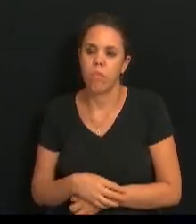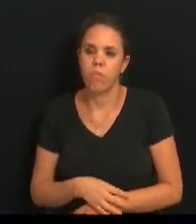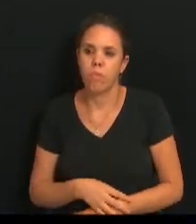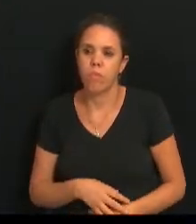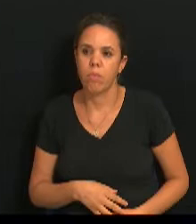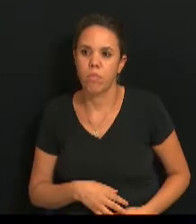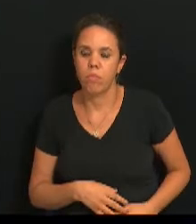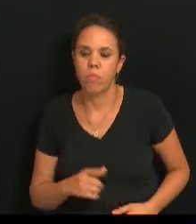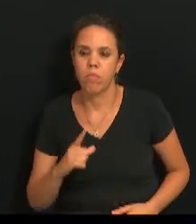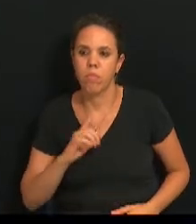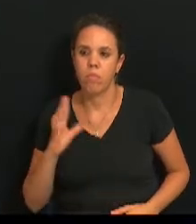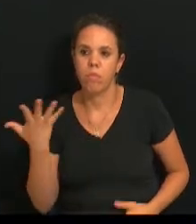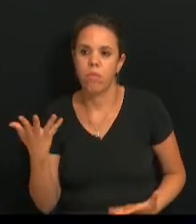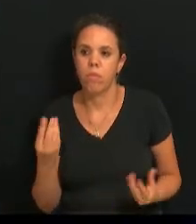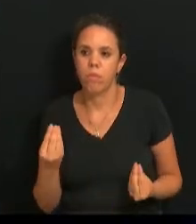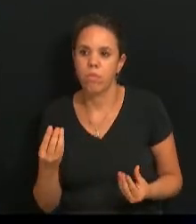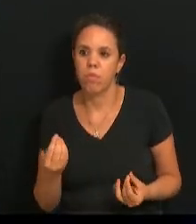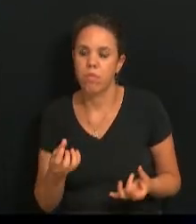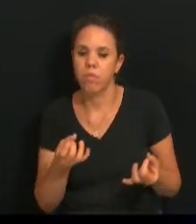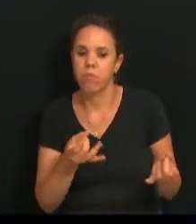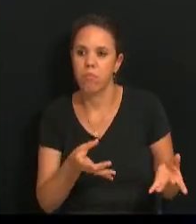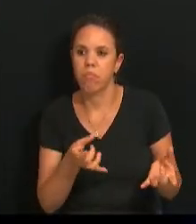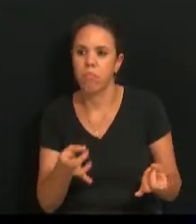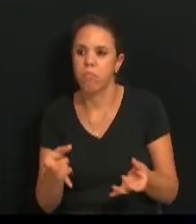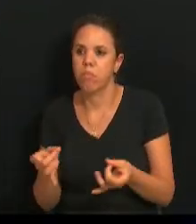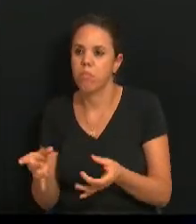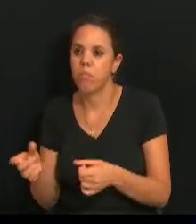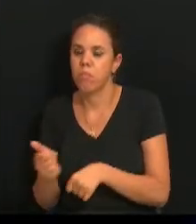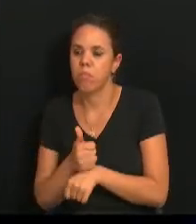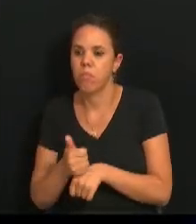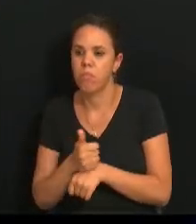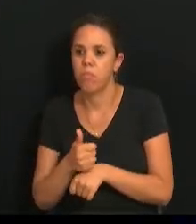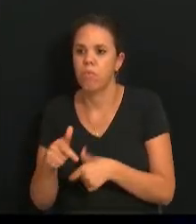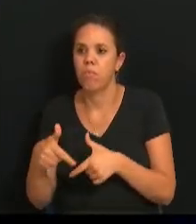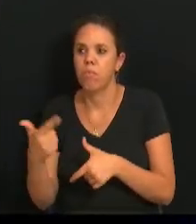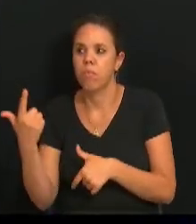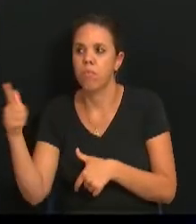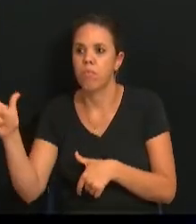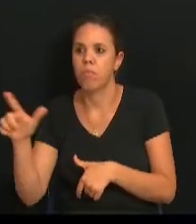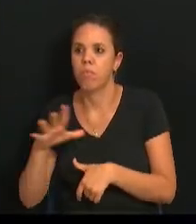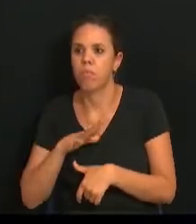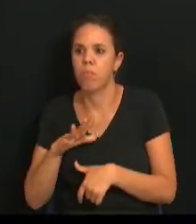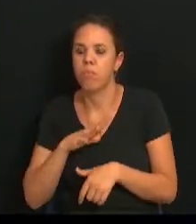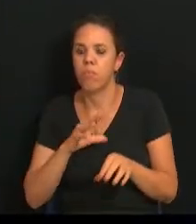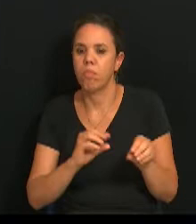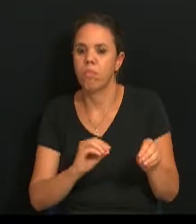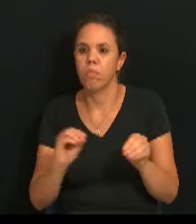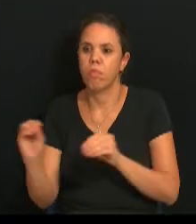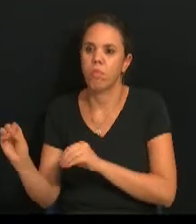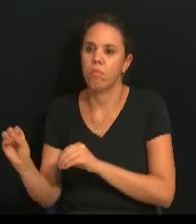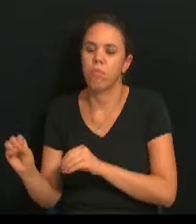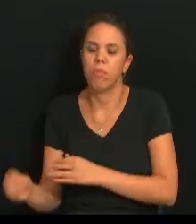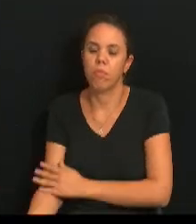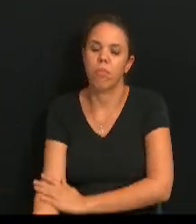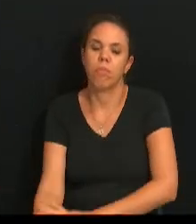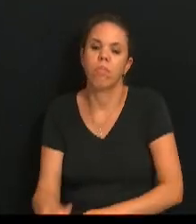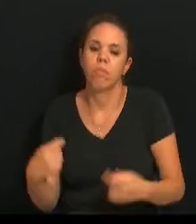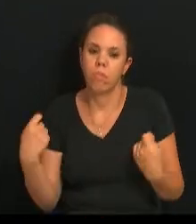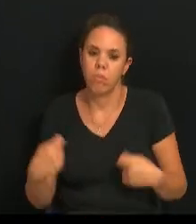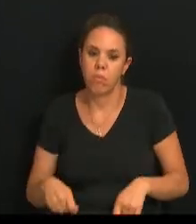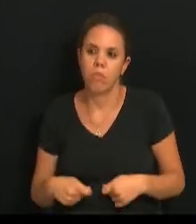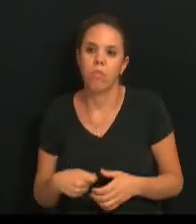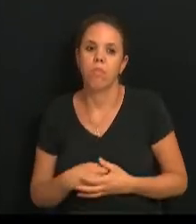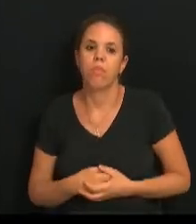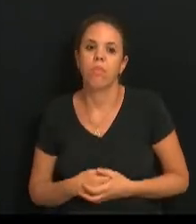tem acontecido muitas exonerações, pessoas indo trabalhar em outras cidades. Então, assim, a gente precisa, porque,